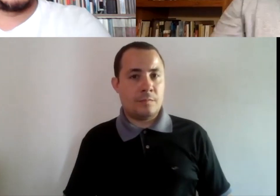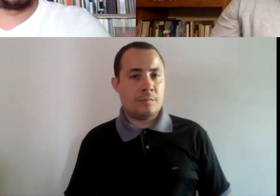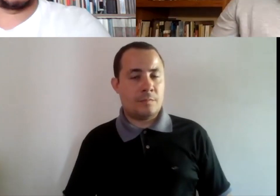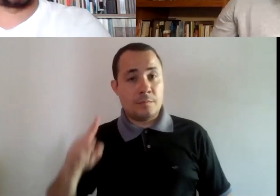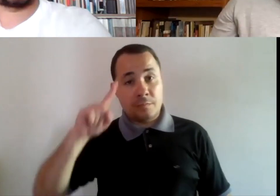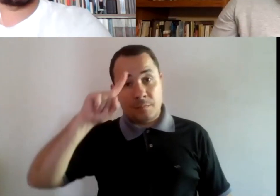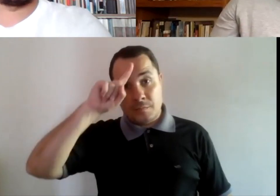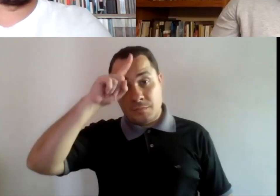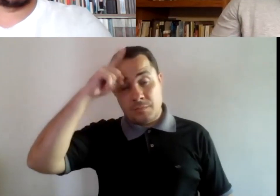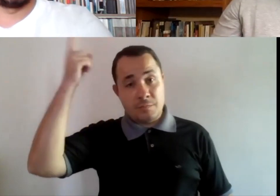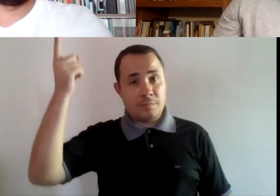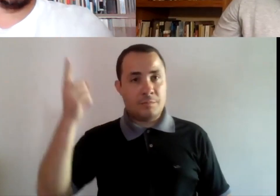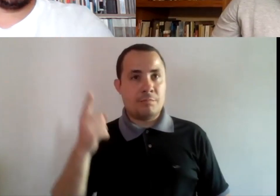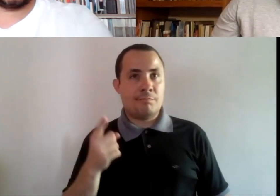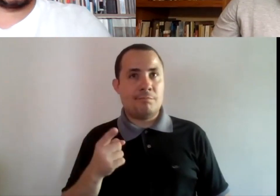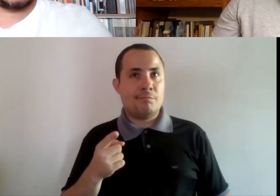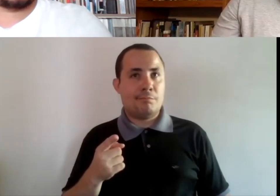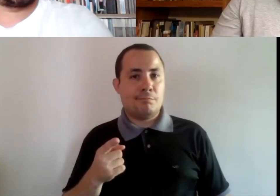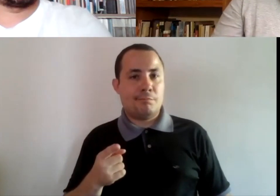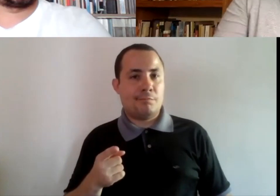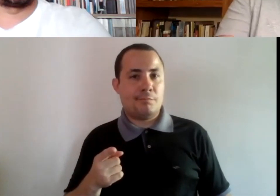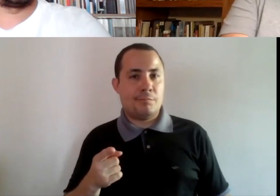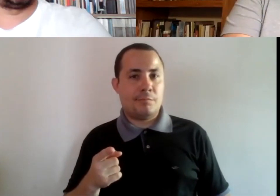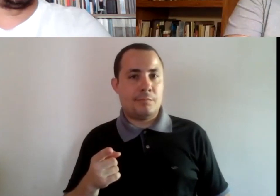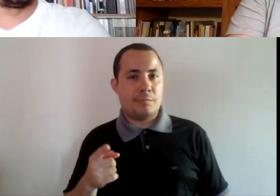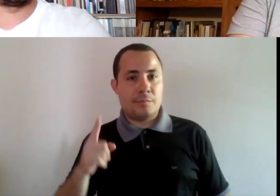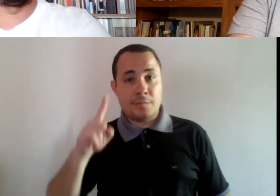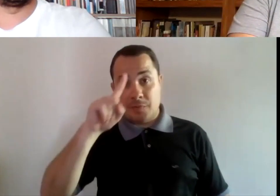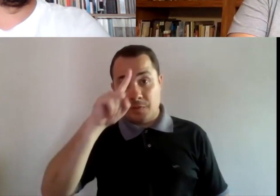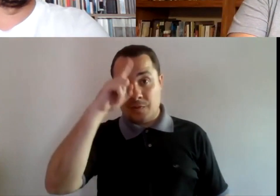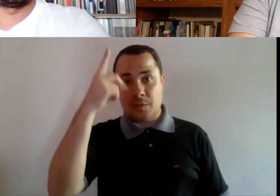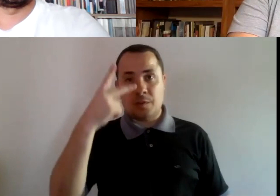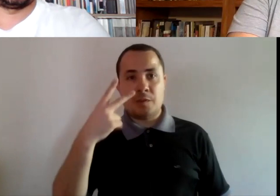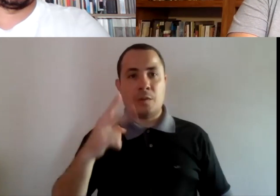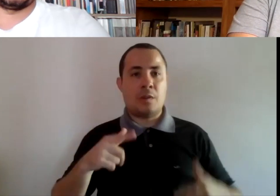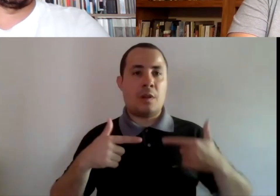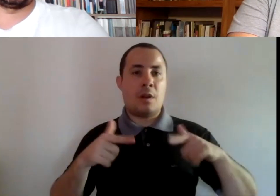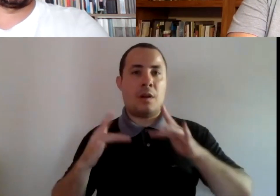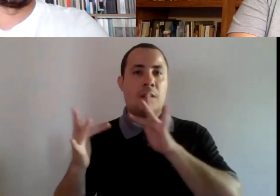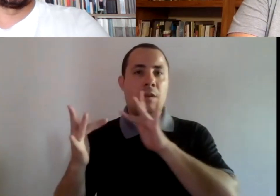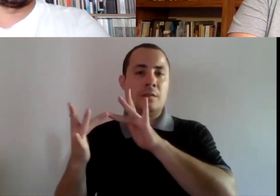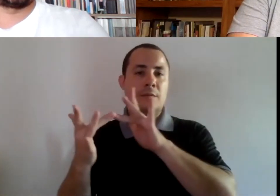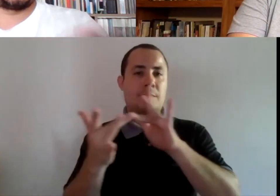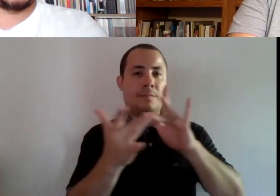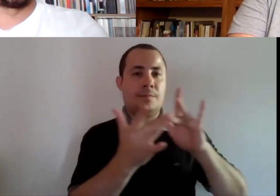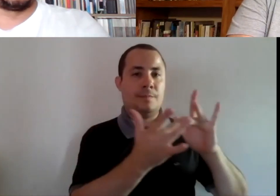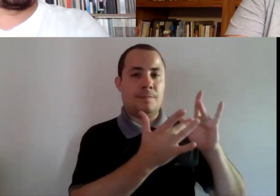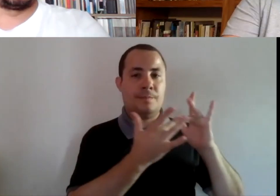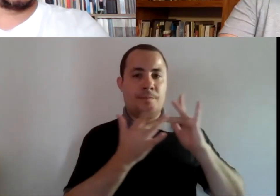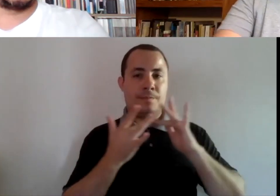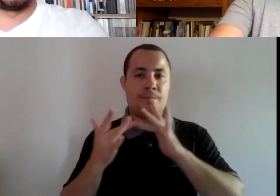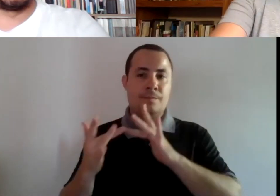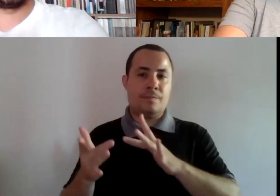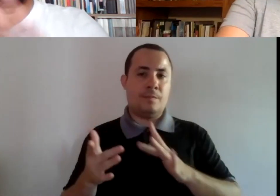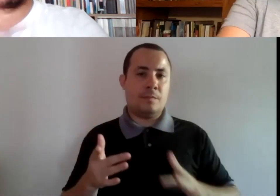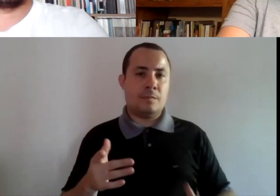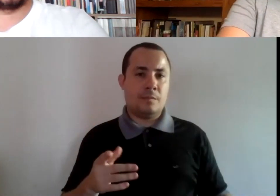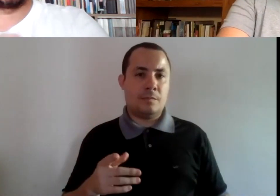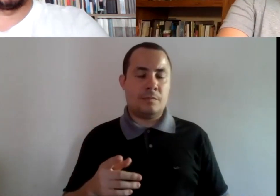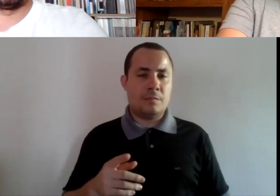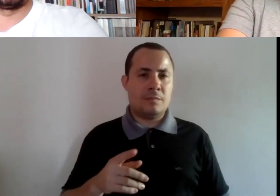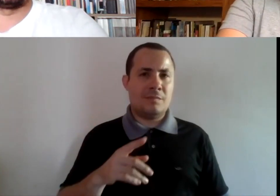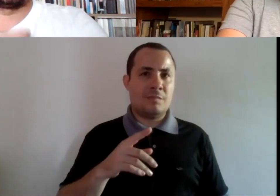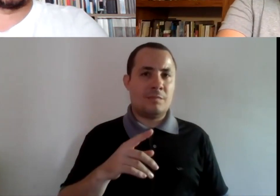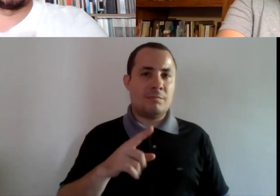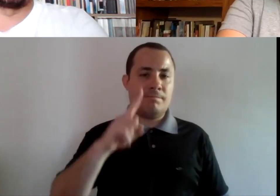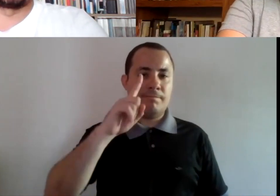mesmo, né? Não tem outra palavra, né? Mas inventar o seu circuito, né, também. É interessante. Isso não anula a política pública, mas